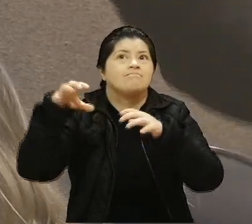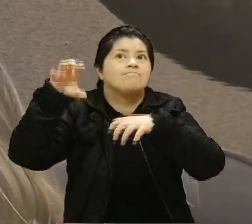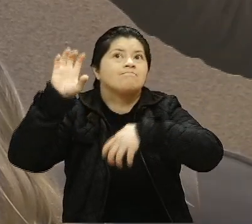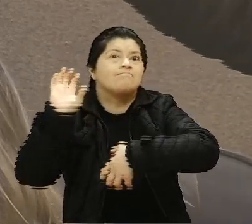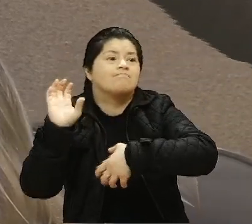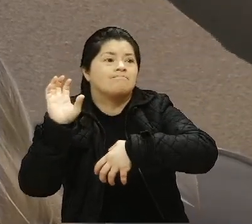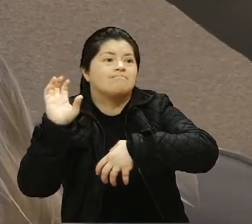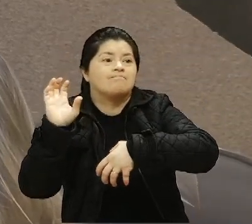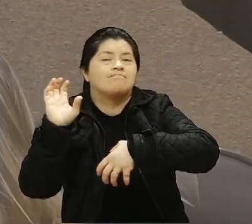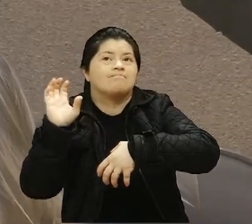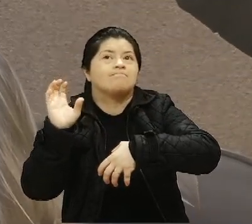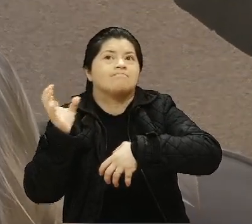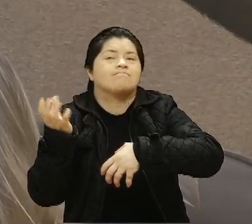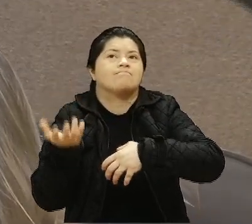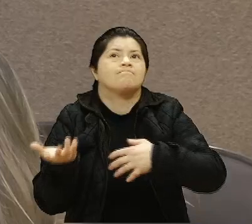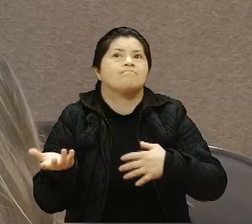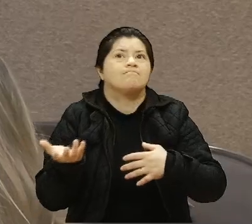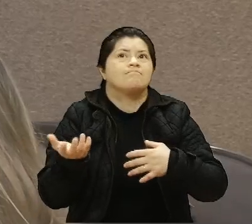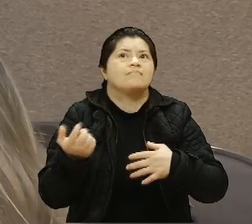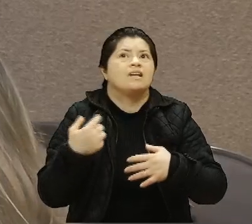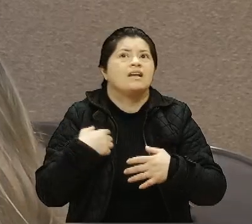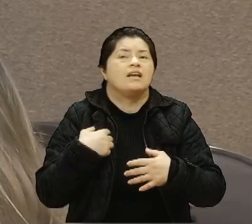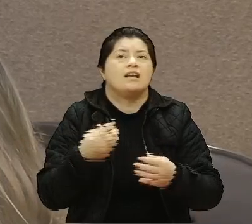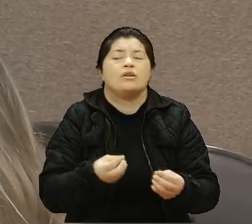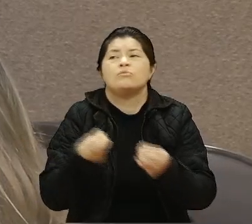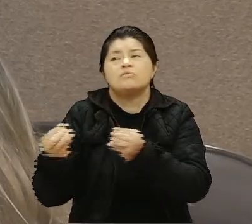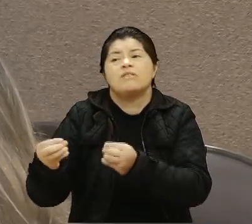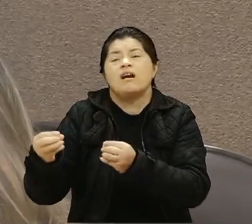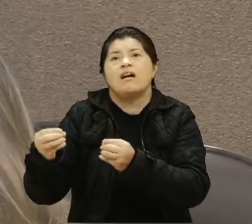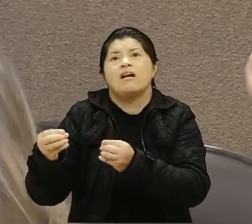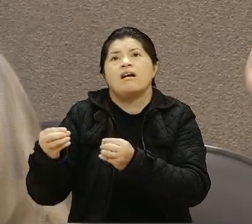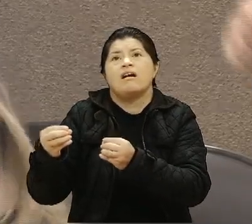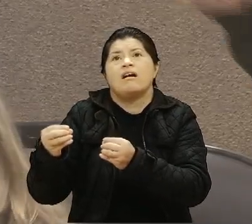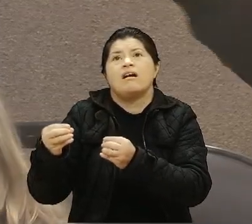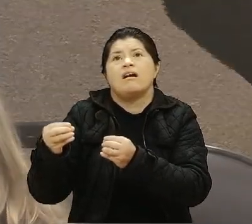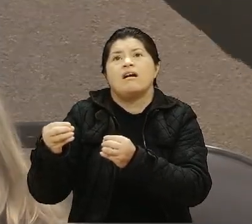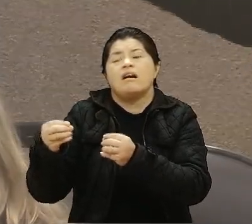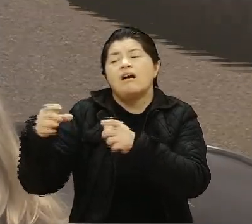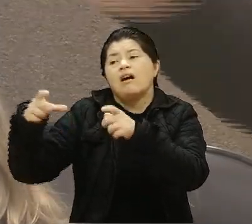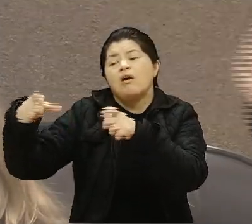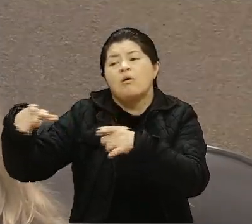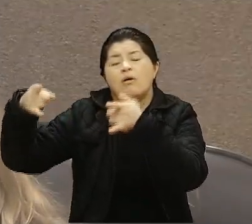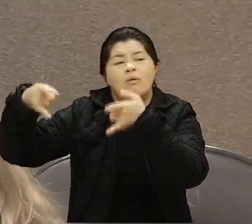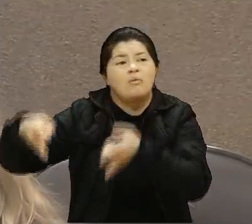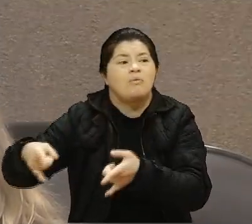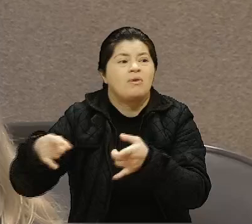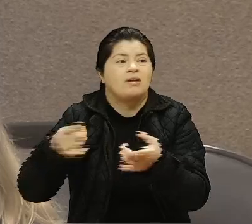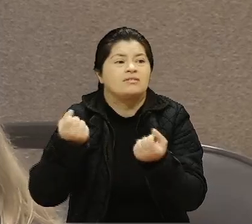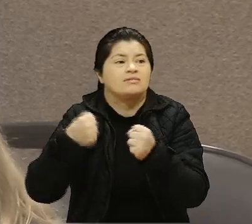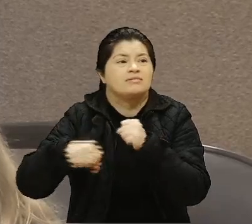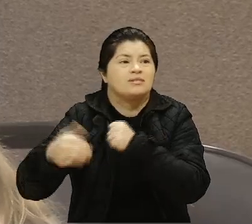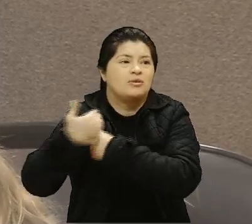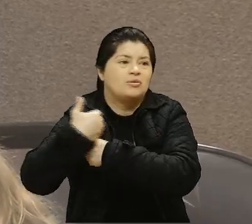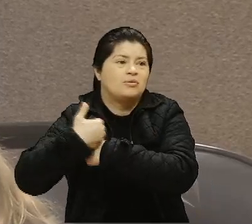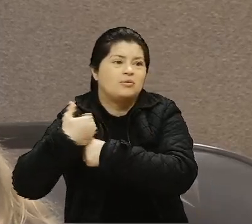eu não daria o quarto para ele. Nem o da... Não tem o quarto da empregada, mas nem esse eu daria para